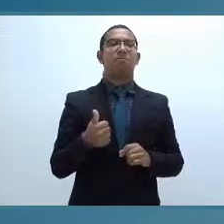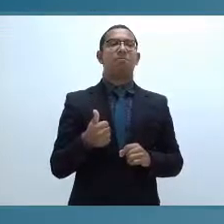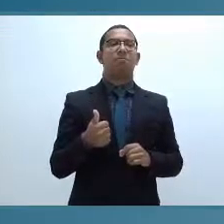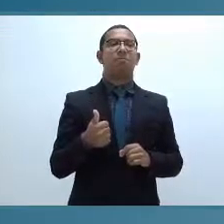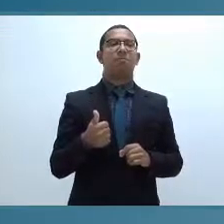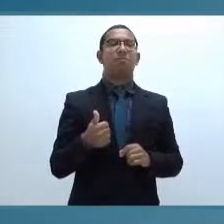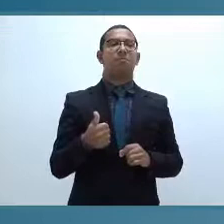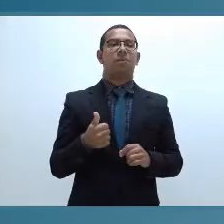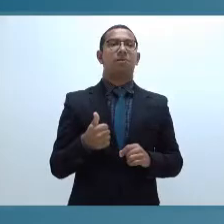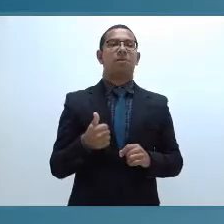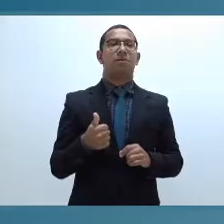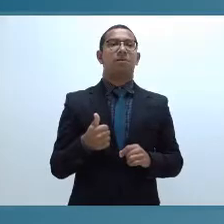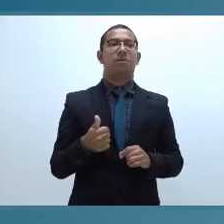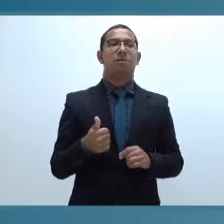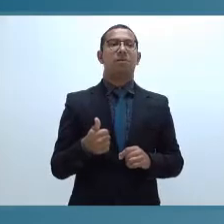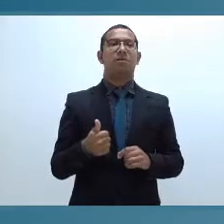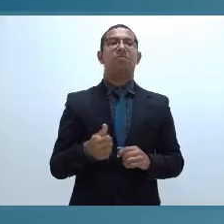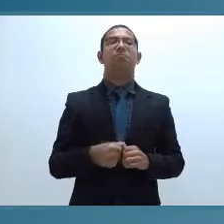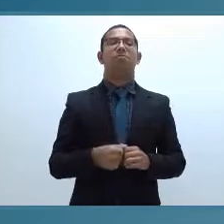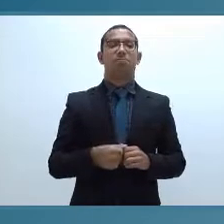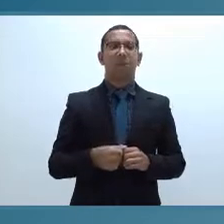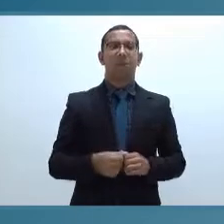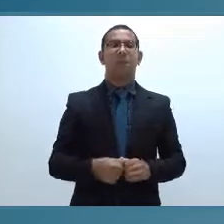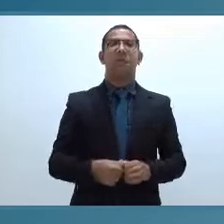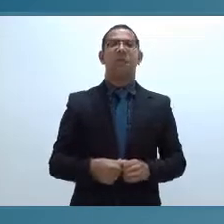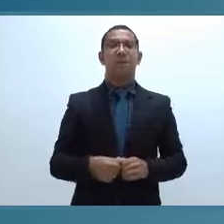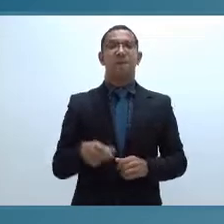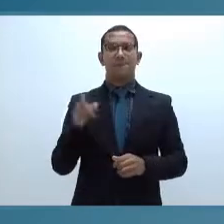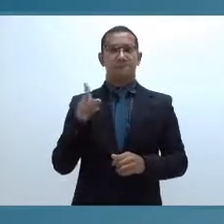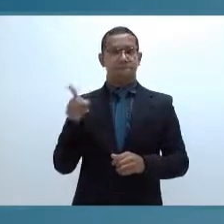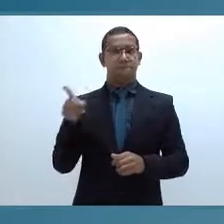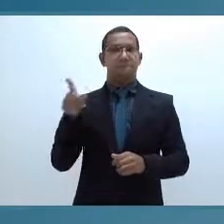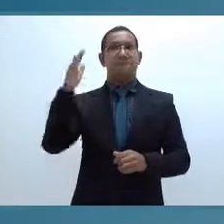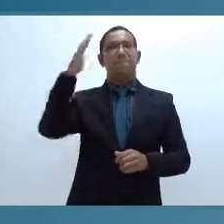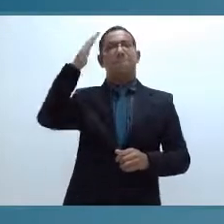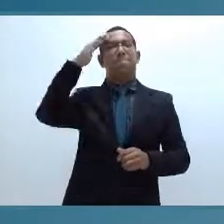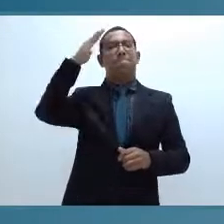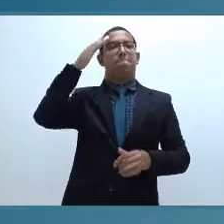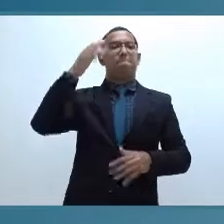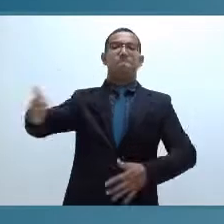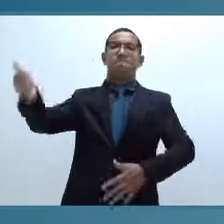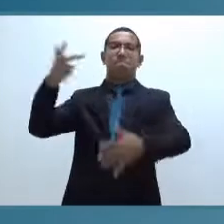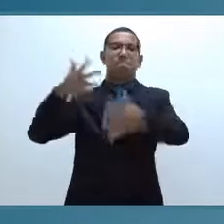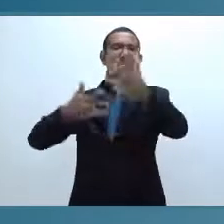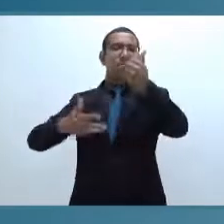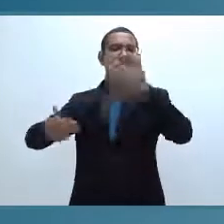Com o defluimento da desembargadora, muito bem, o